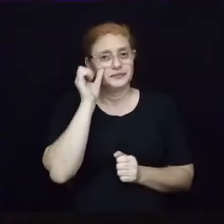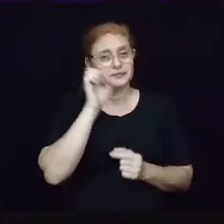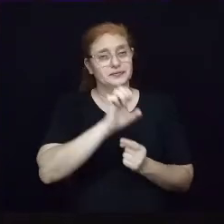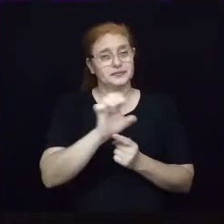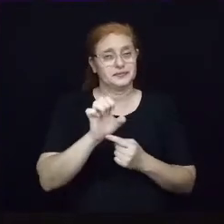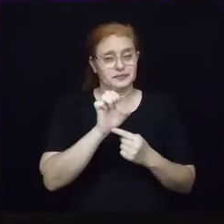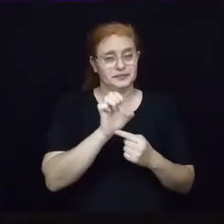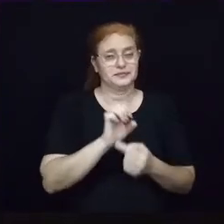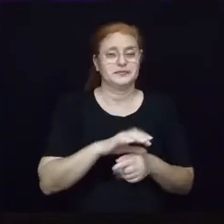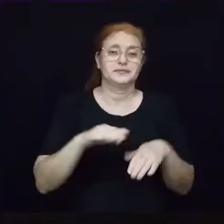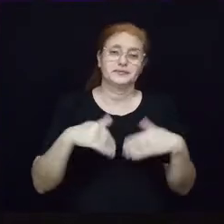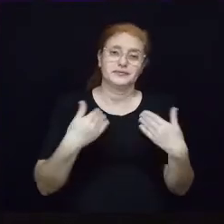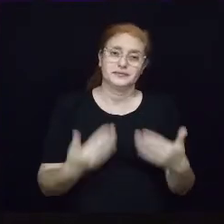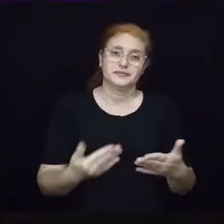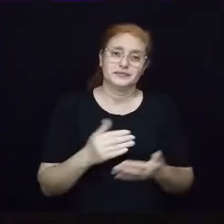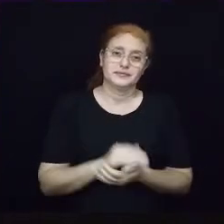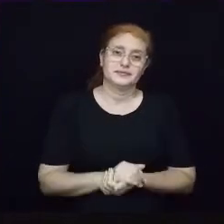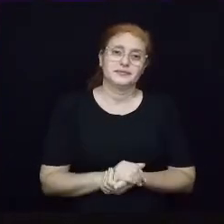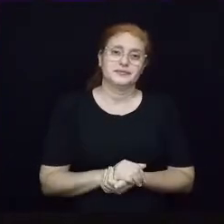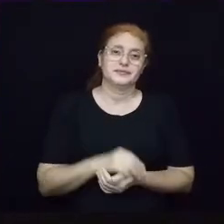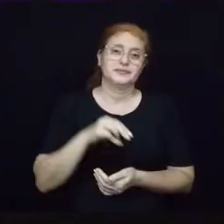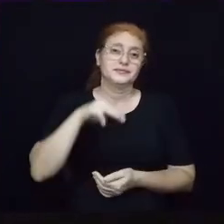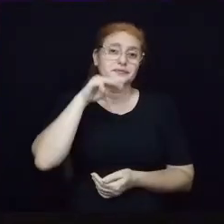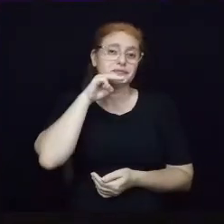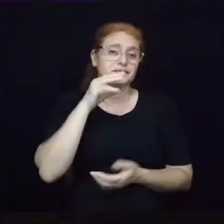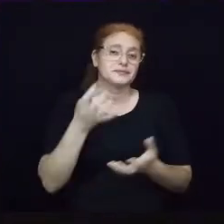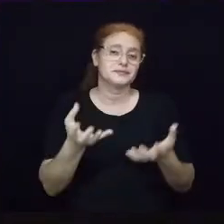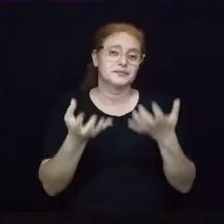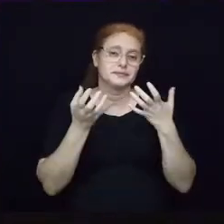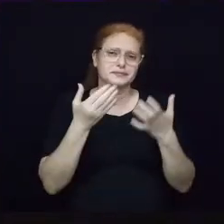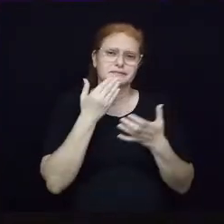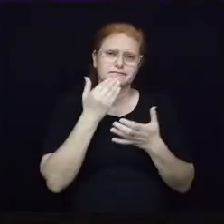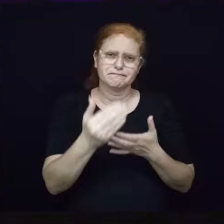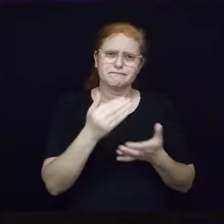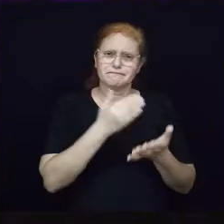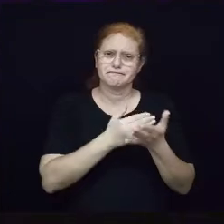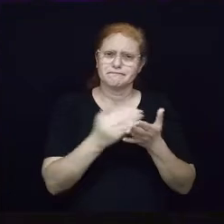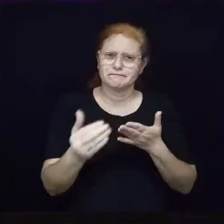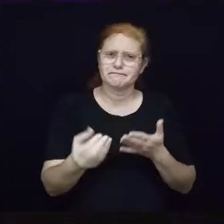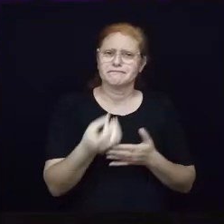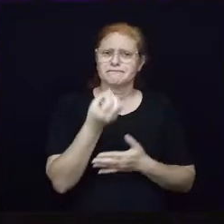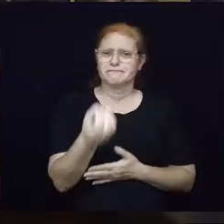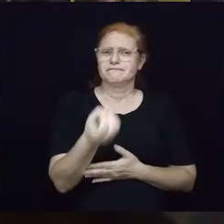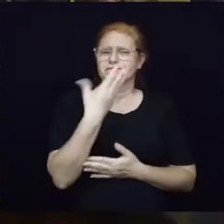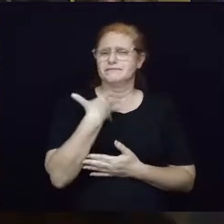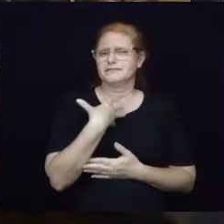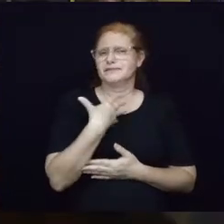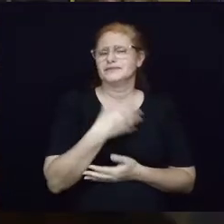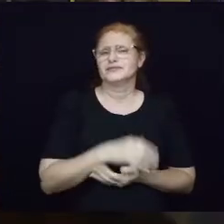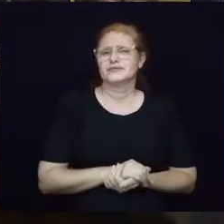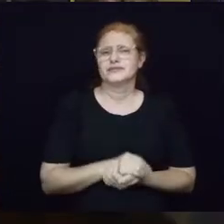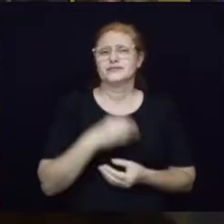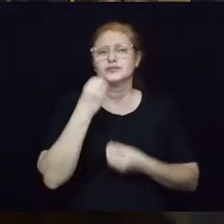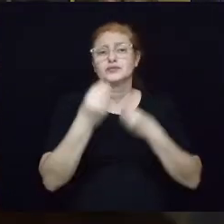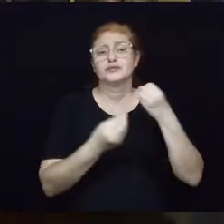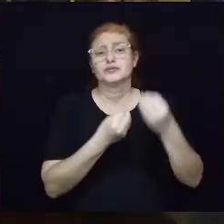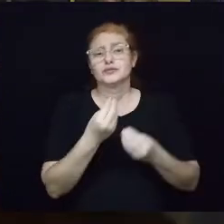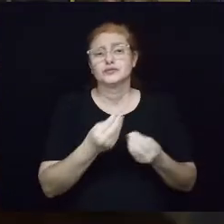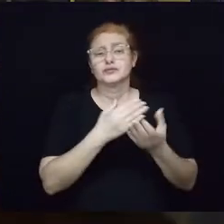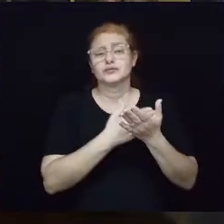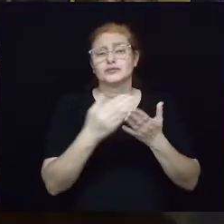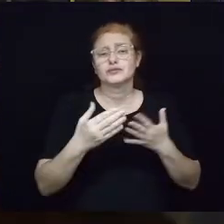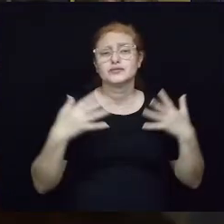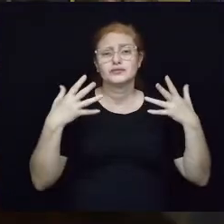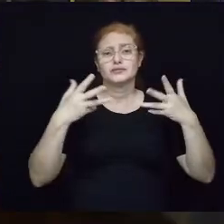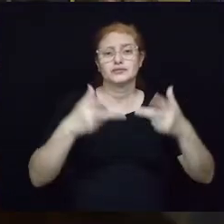exposição. Então, Mauro, eu queria te pedir para começar contando, né, como é que foi o início